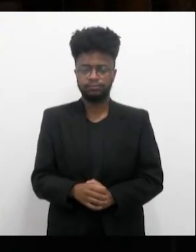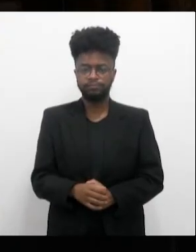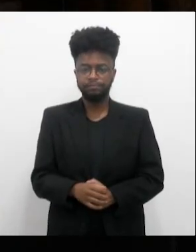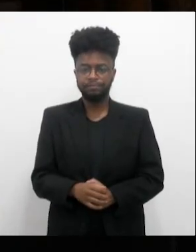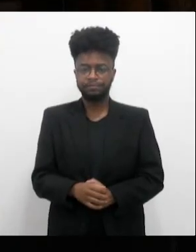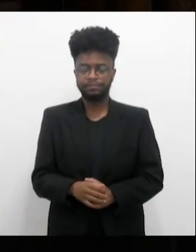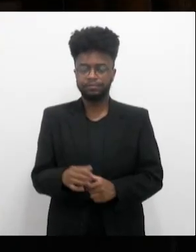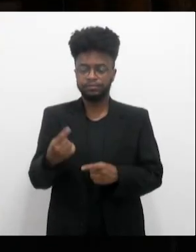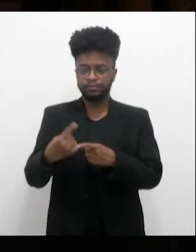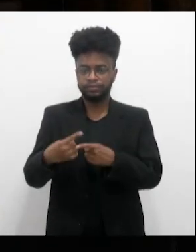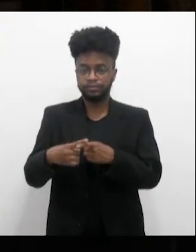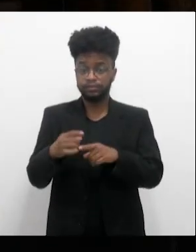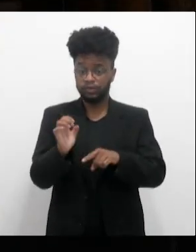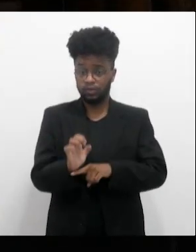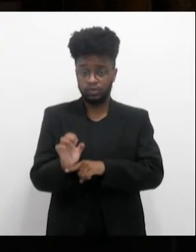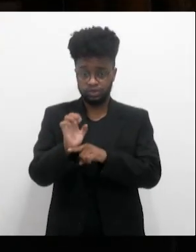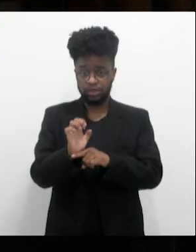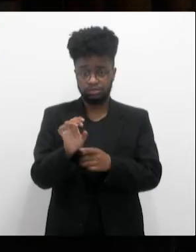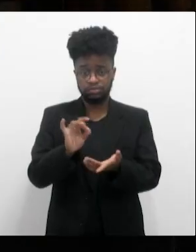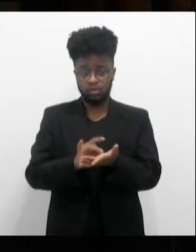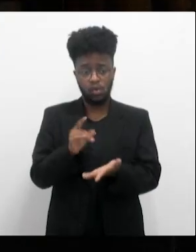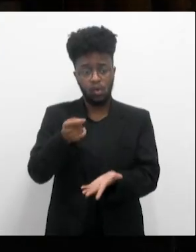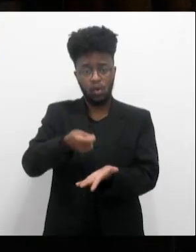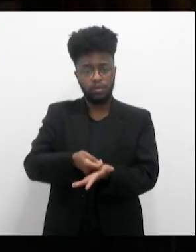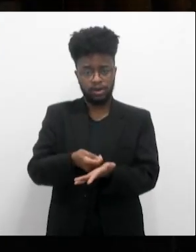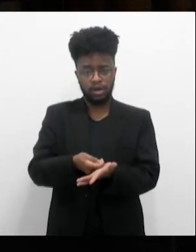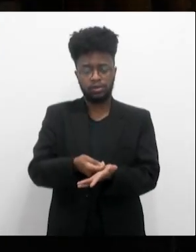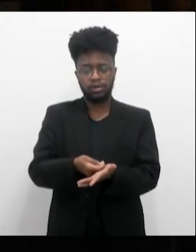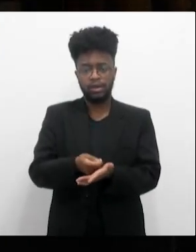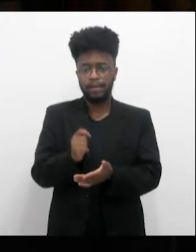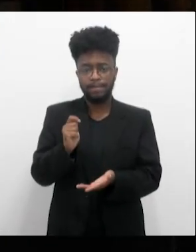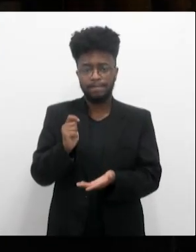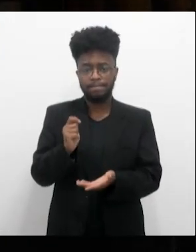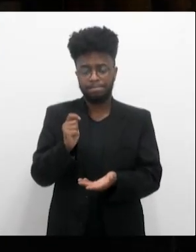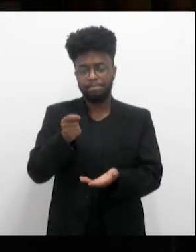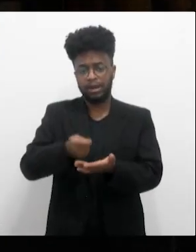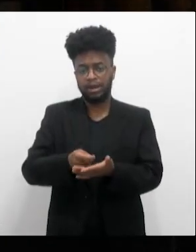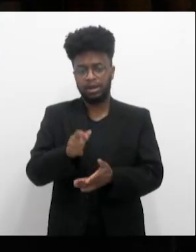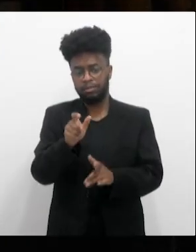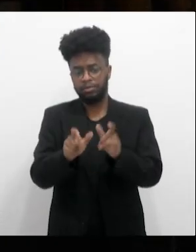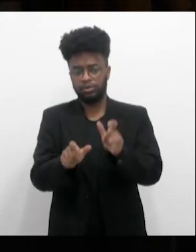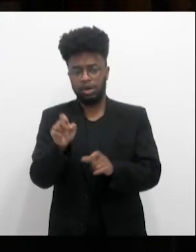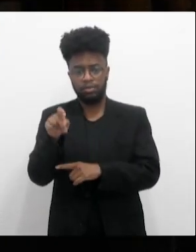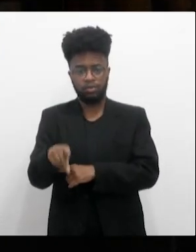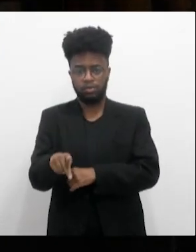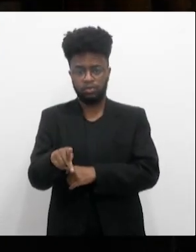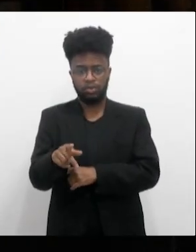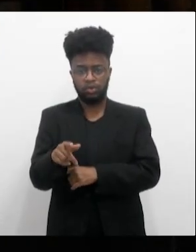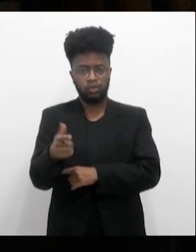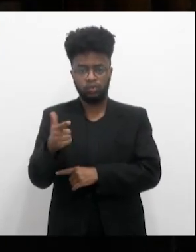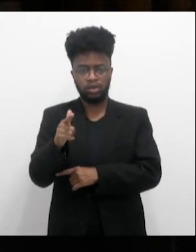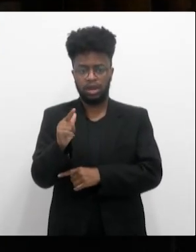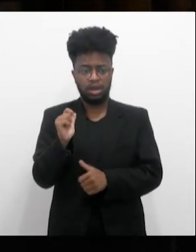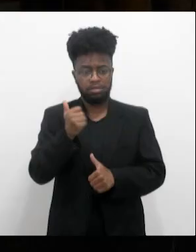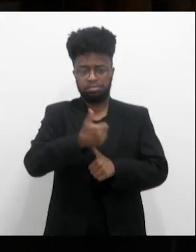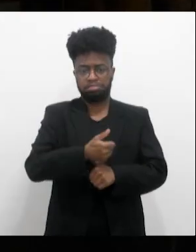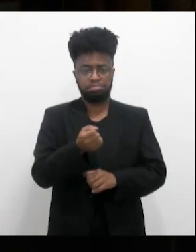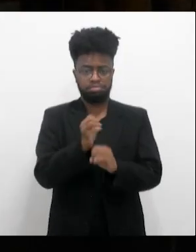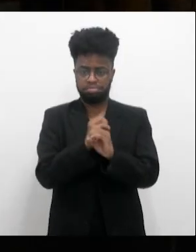o Estado é obrigado a pagar a folha do inativo pensionista. Não cabe ressarcimento,